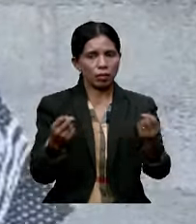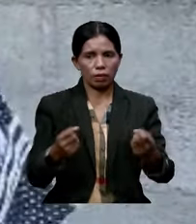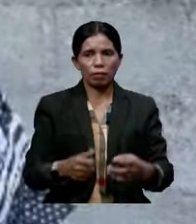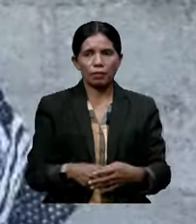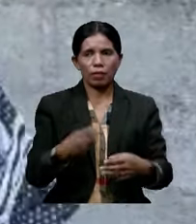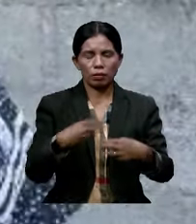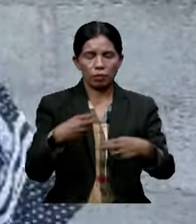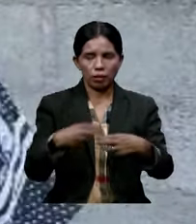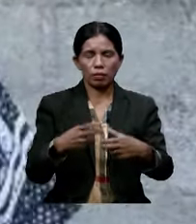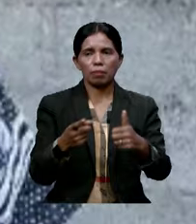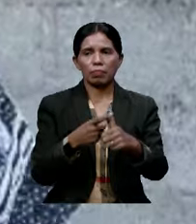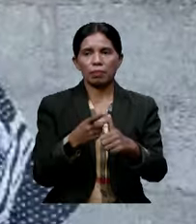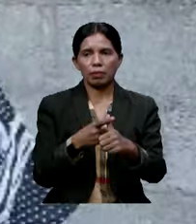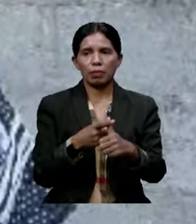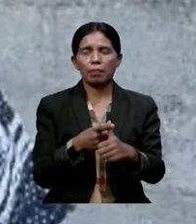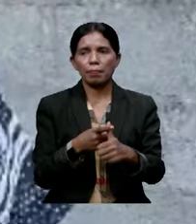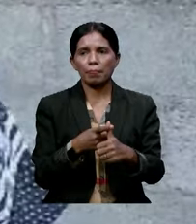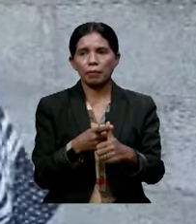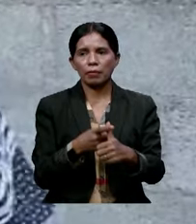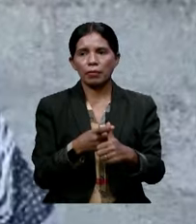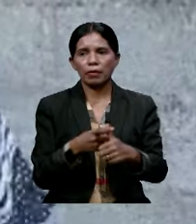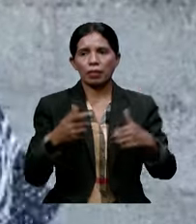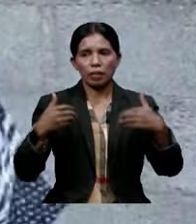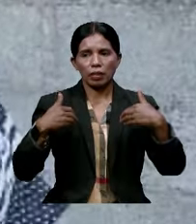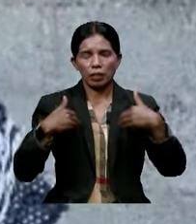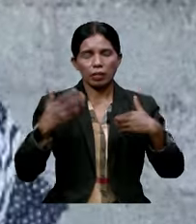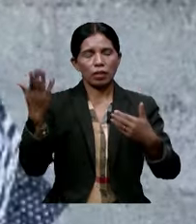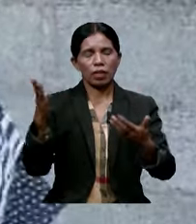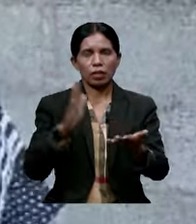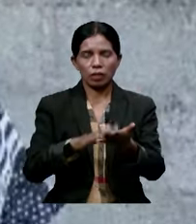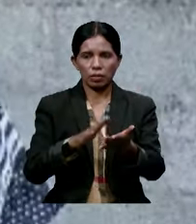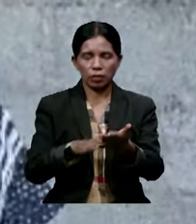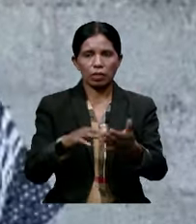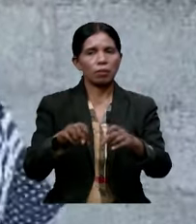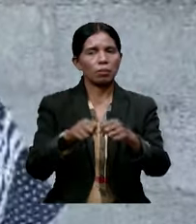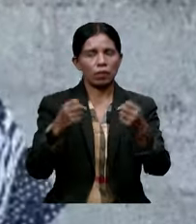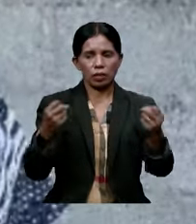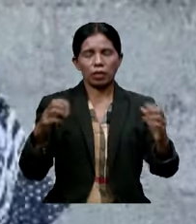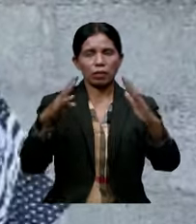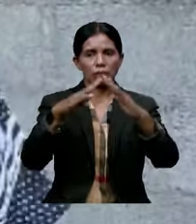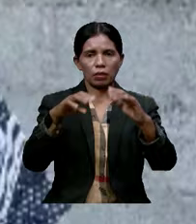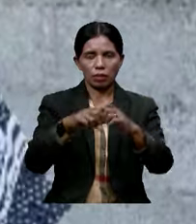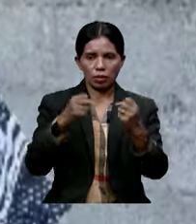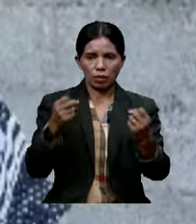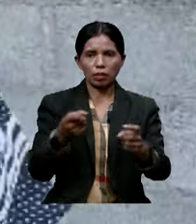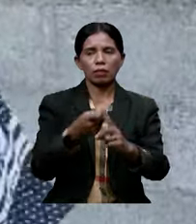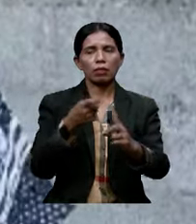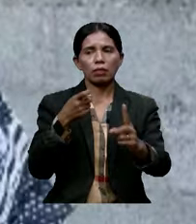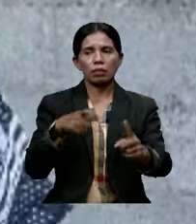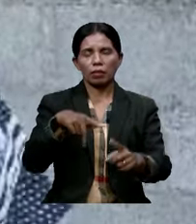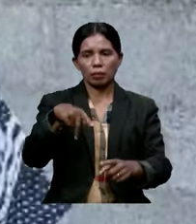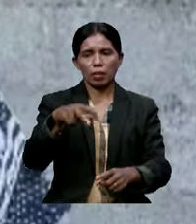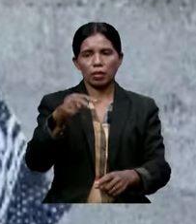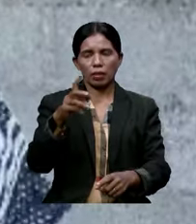mas primeiro, ia condição escola, né, bem estragos, mas bem, o se